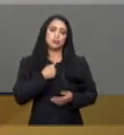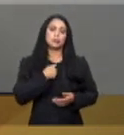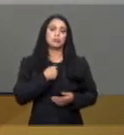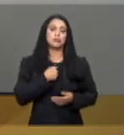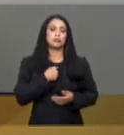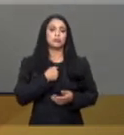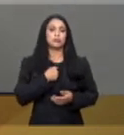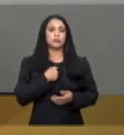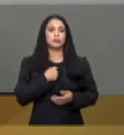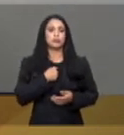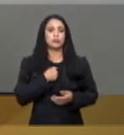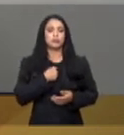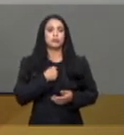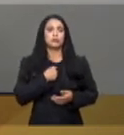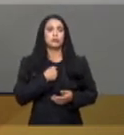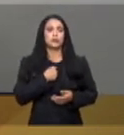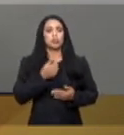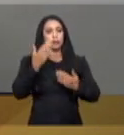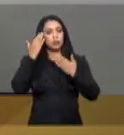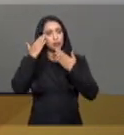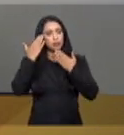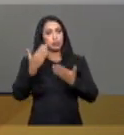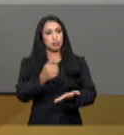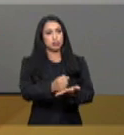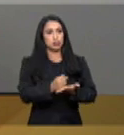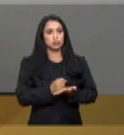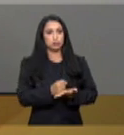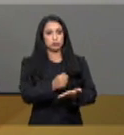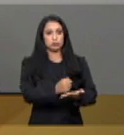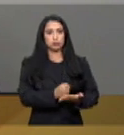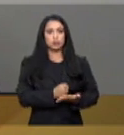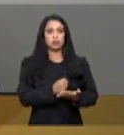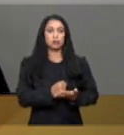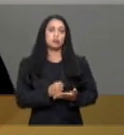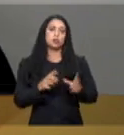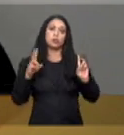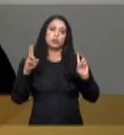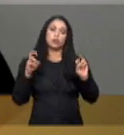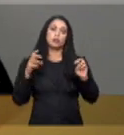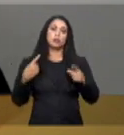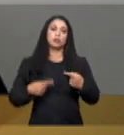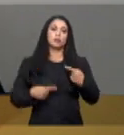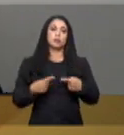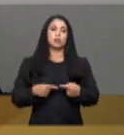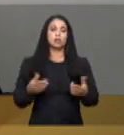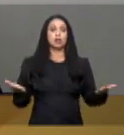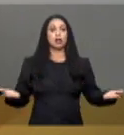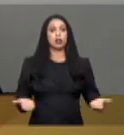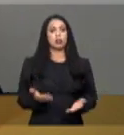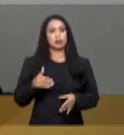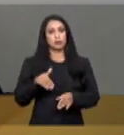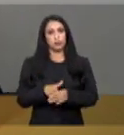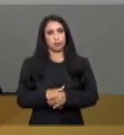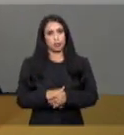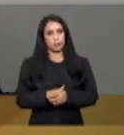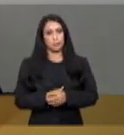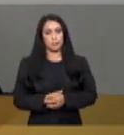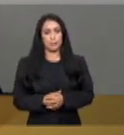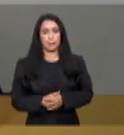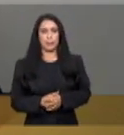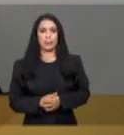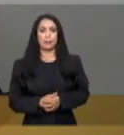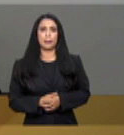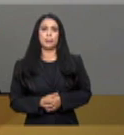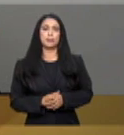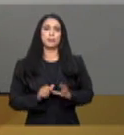uma enorme contribuição no debate do tema. Passo ao voto, senhor presidente. Quanto